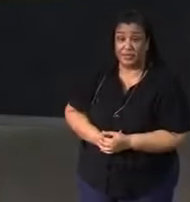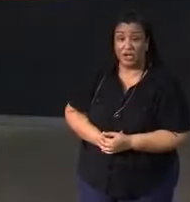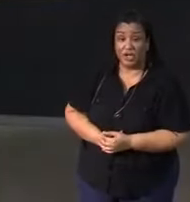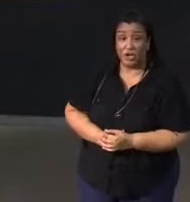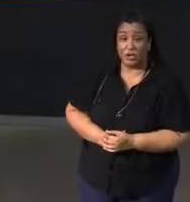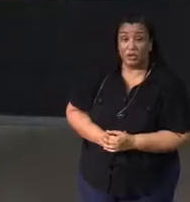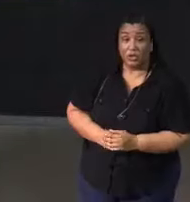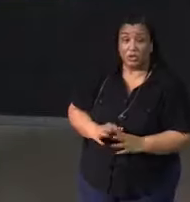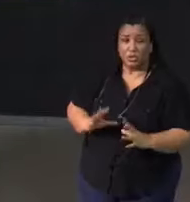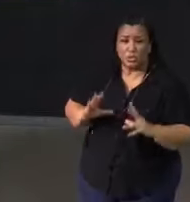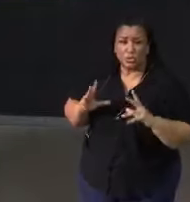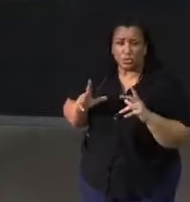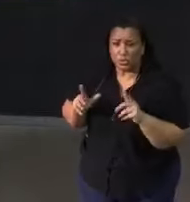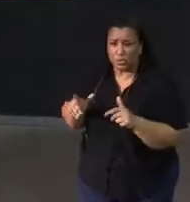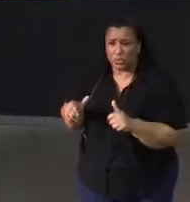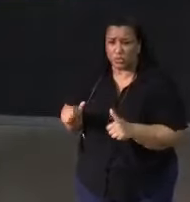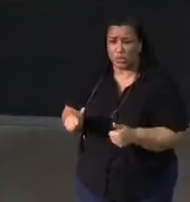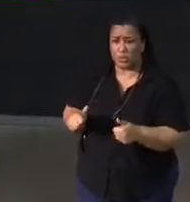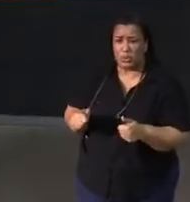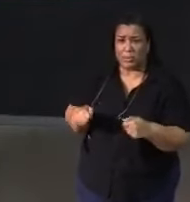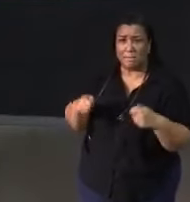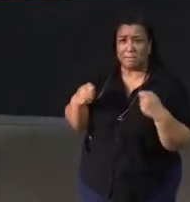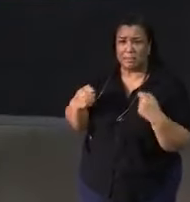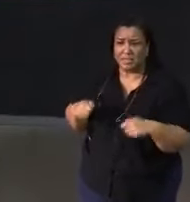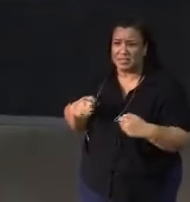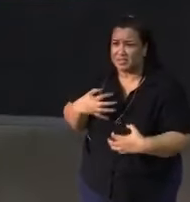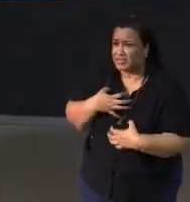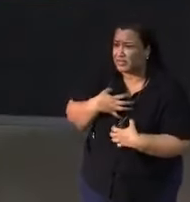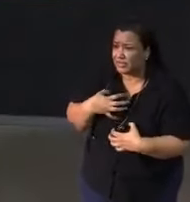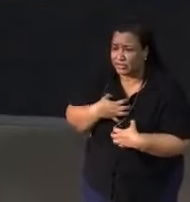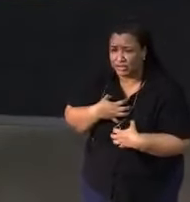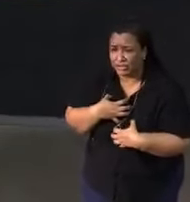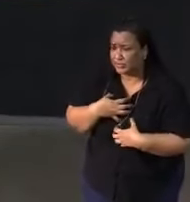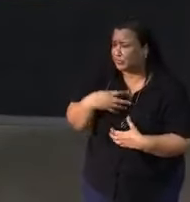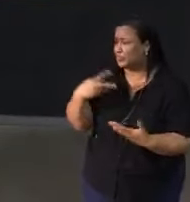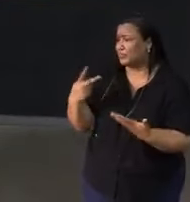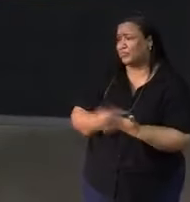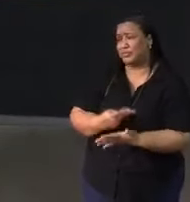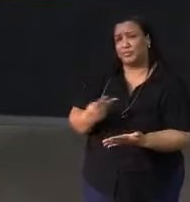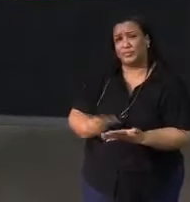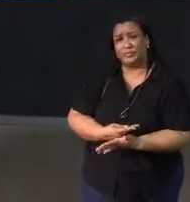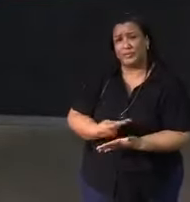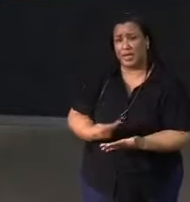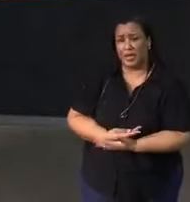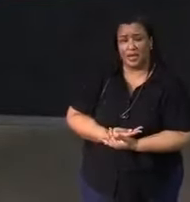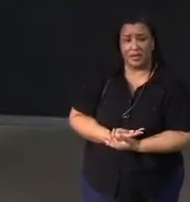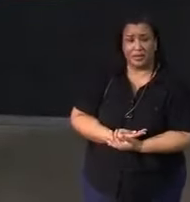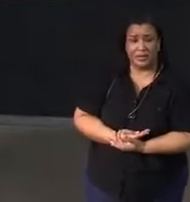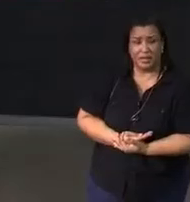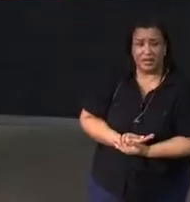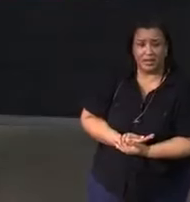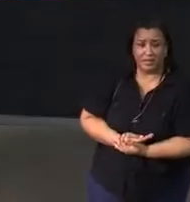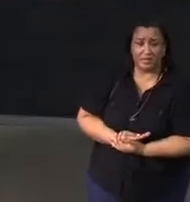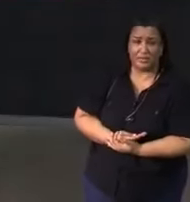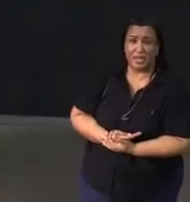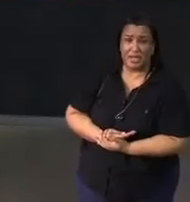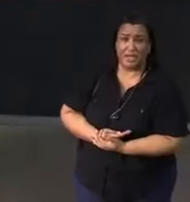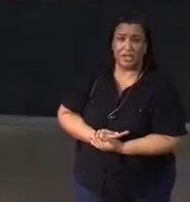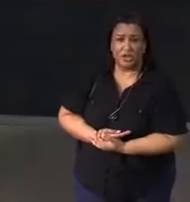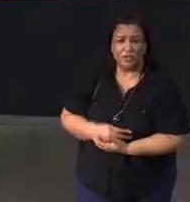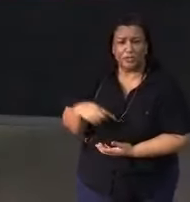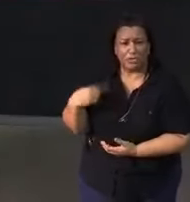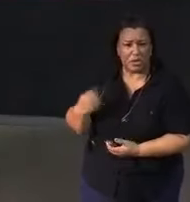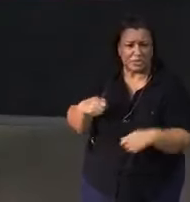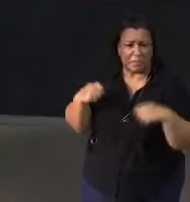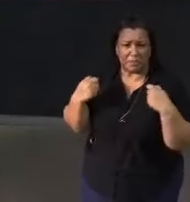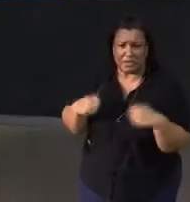tudo tem que passar pelos sentidos. É a igreja de São Tomé? Que tem